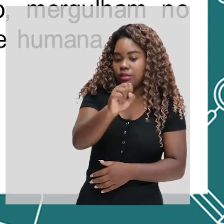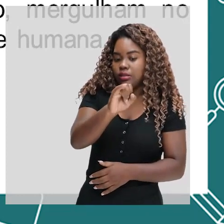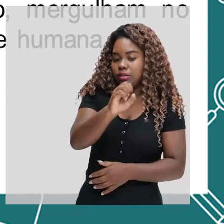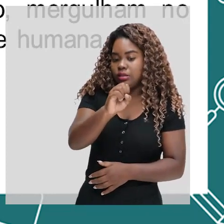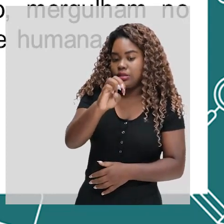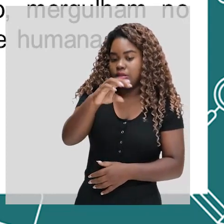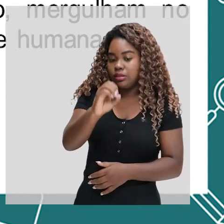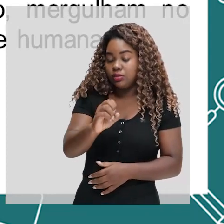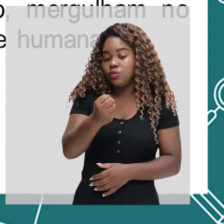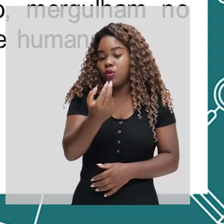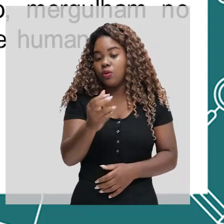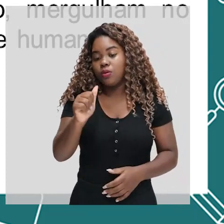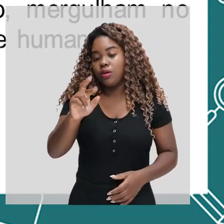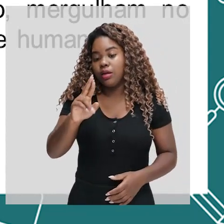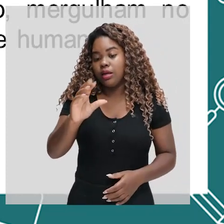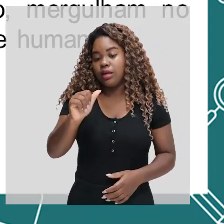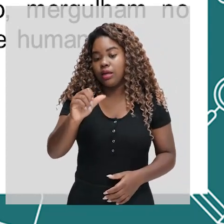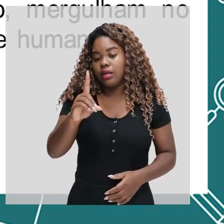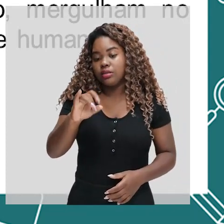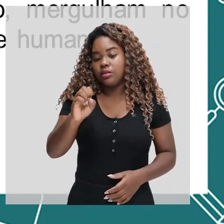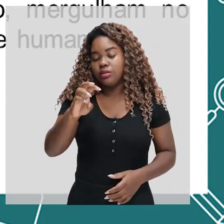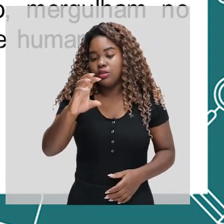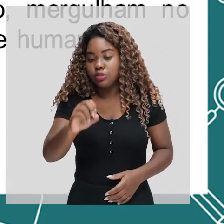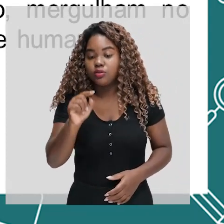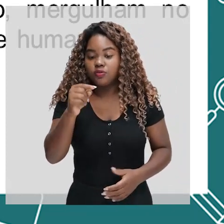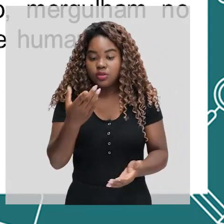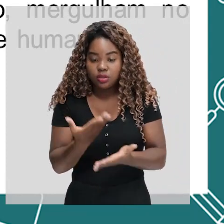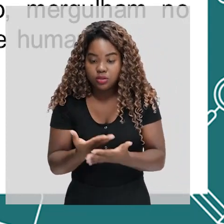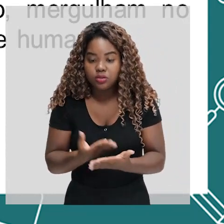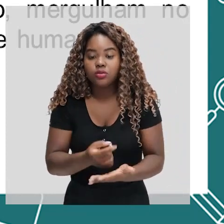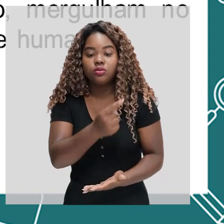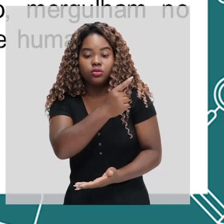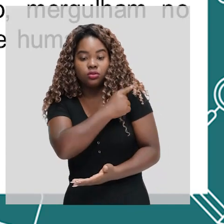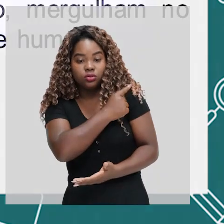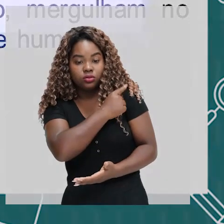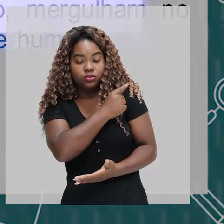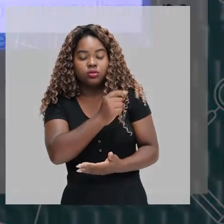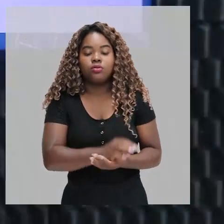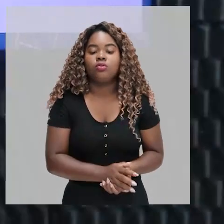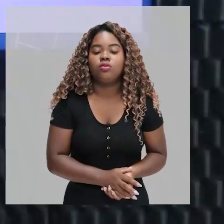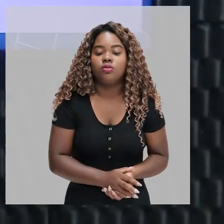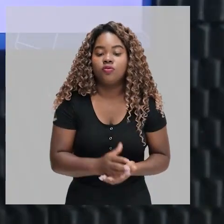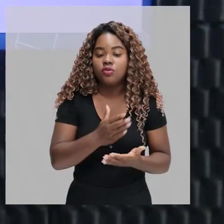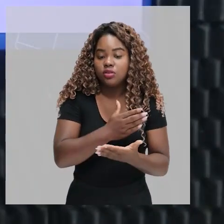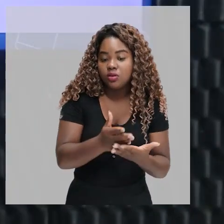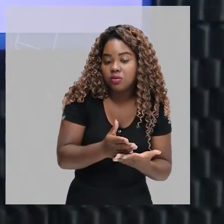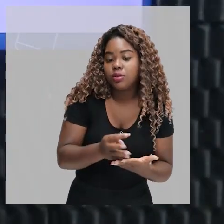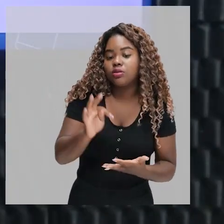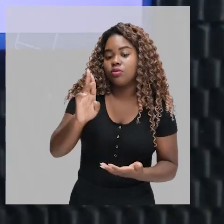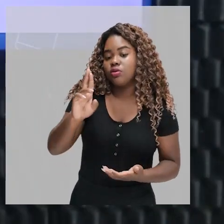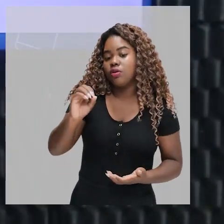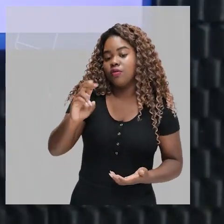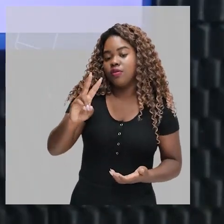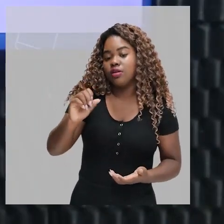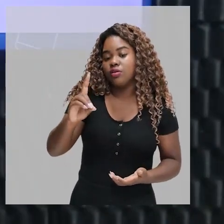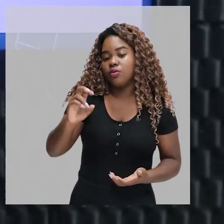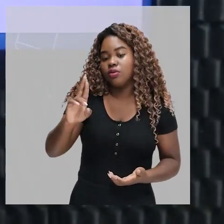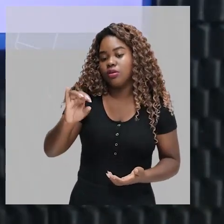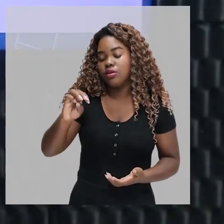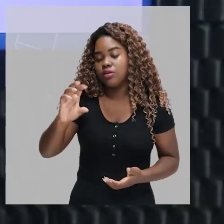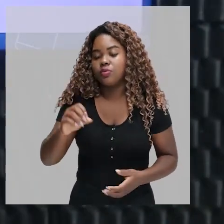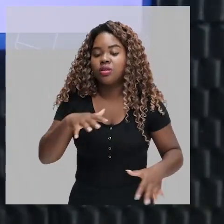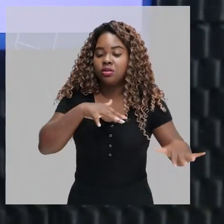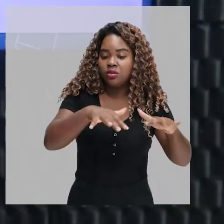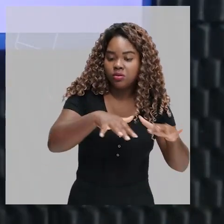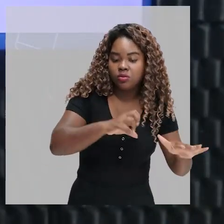no primeiro ano do ensino médio quando você estudou o primeiro ano do ensino médio você começa com trovadorismo aí vê o movimento